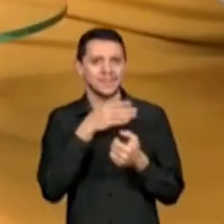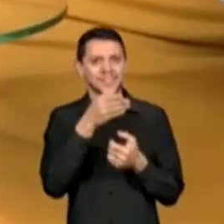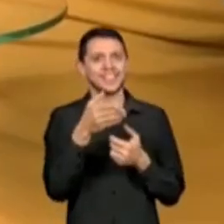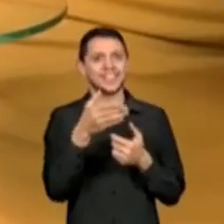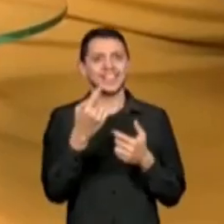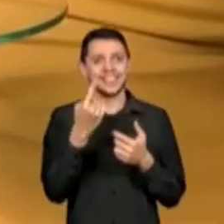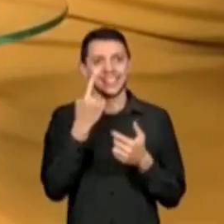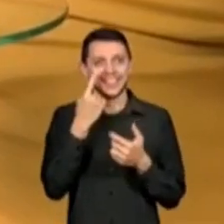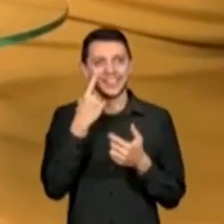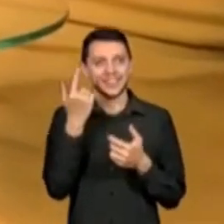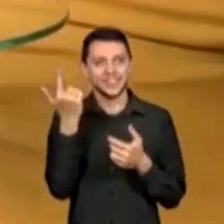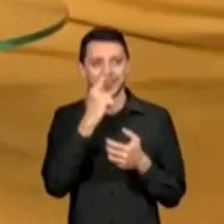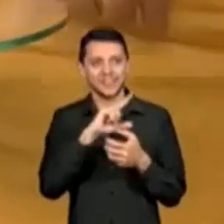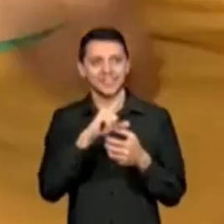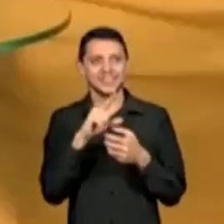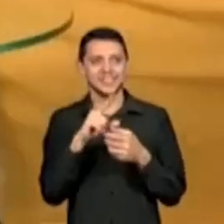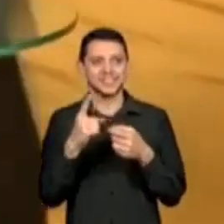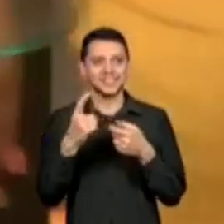Não.